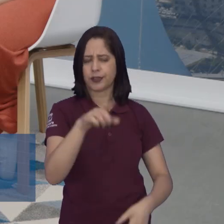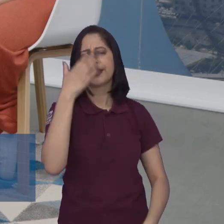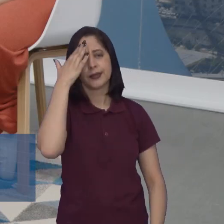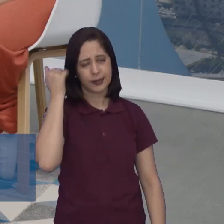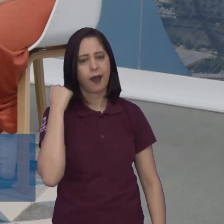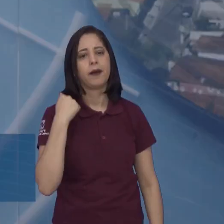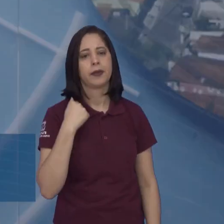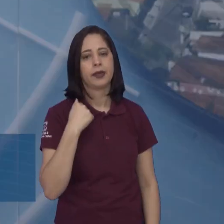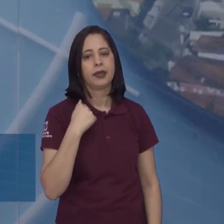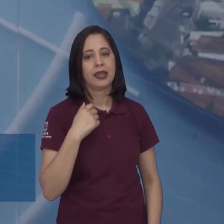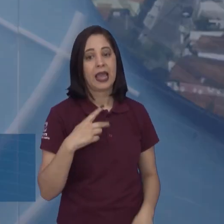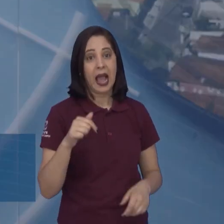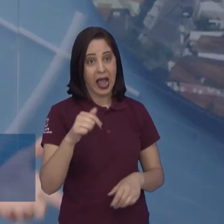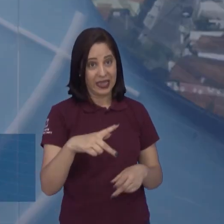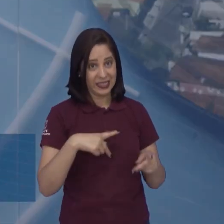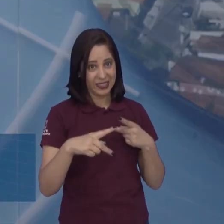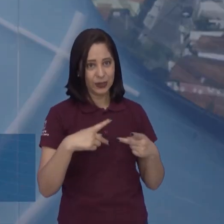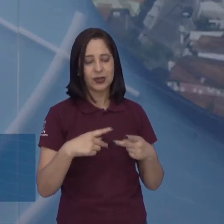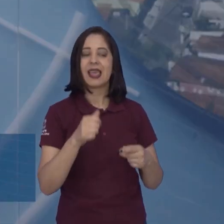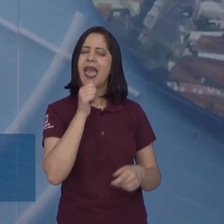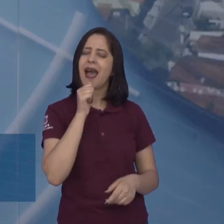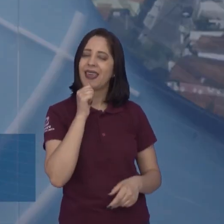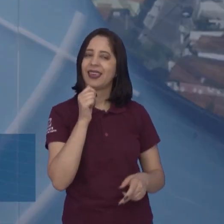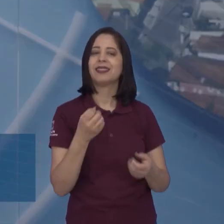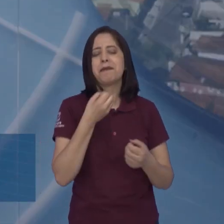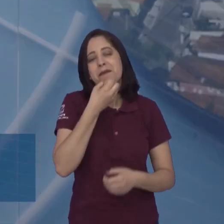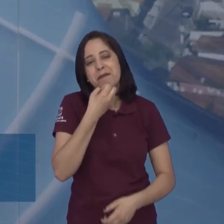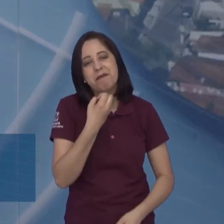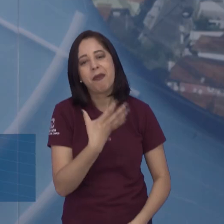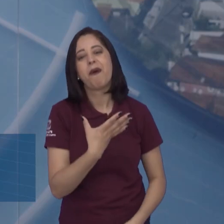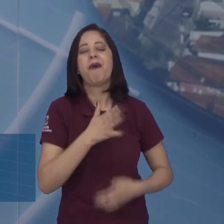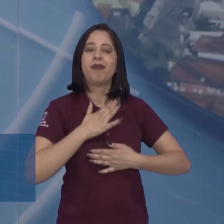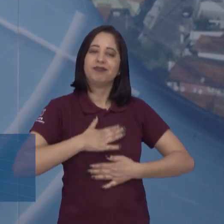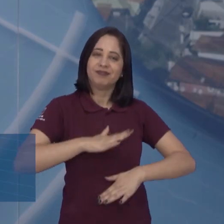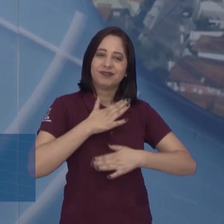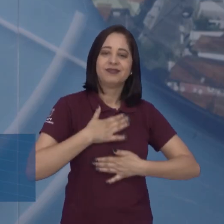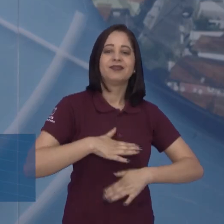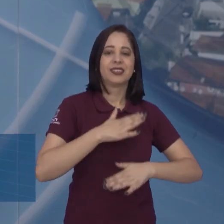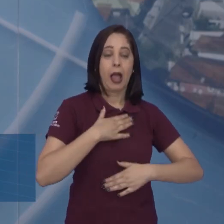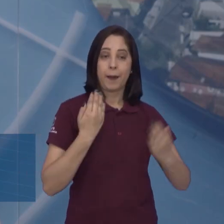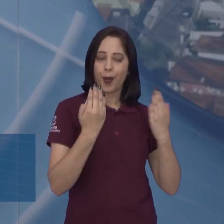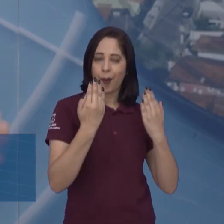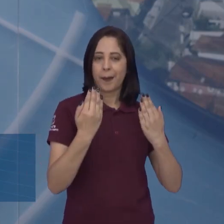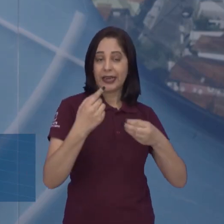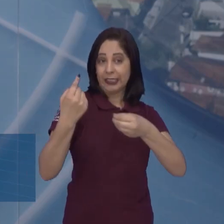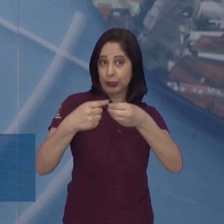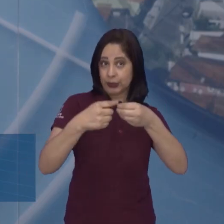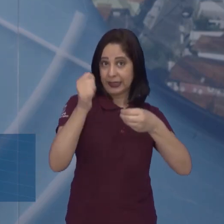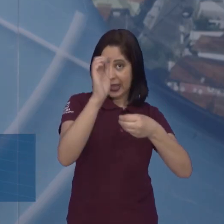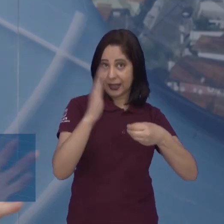gente ainda está, né, numa situação bem mais confortável que muitas cidades a nível Brasil, né, mas